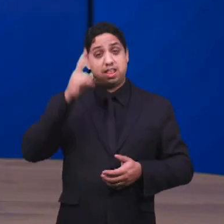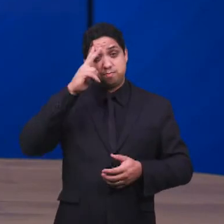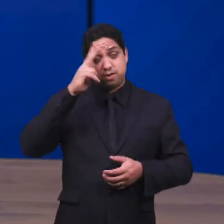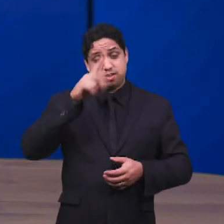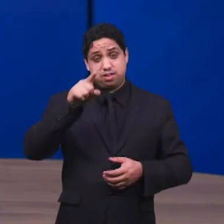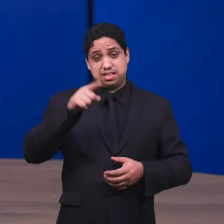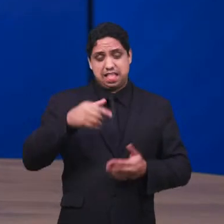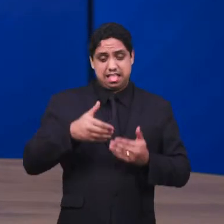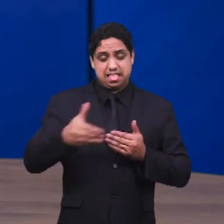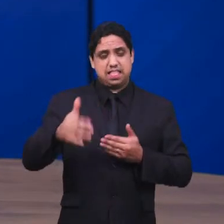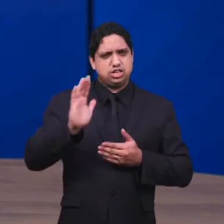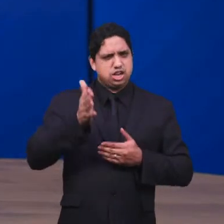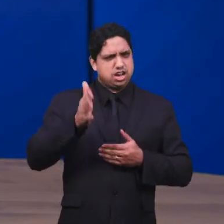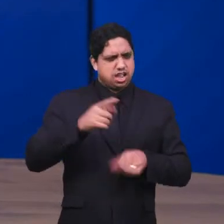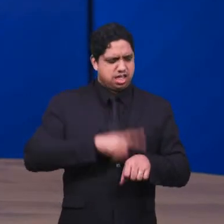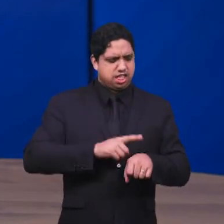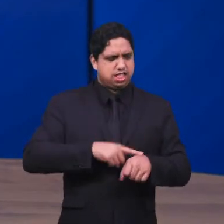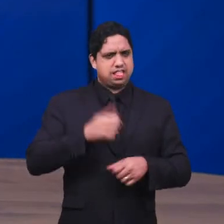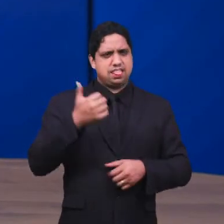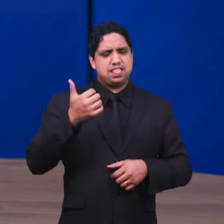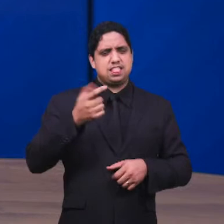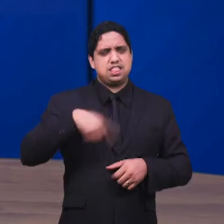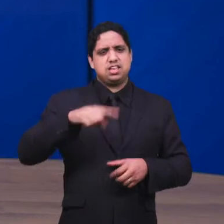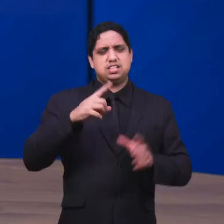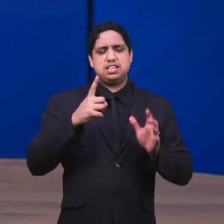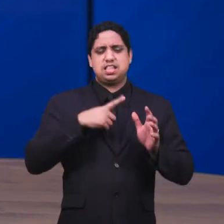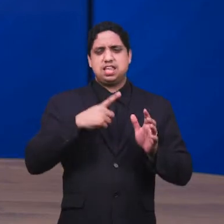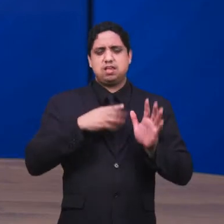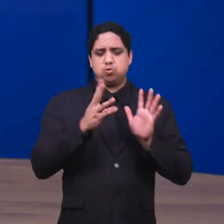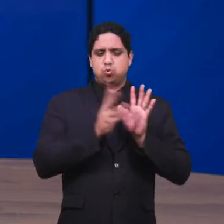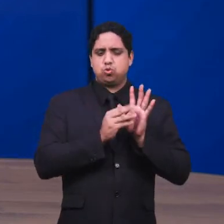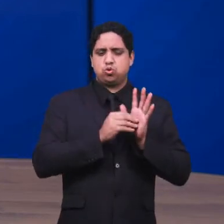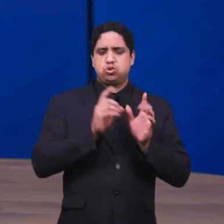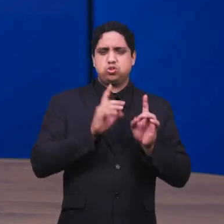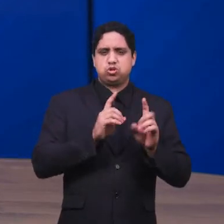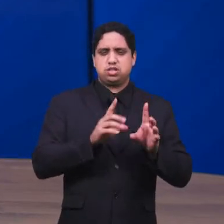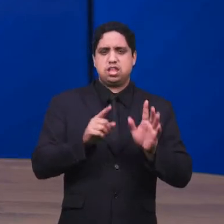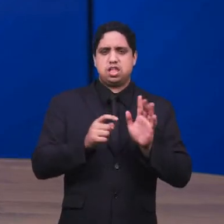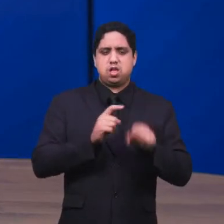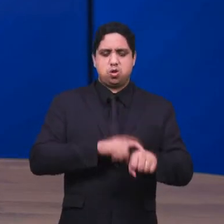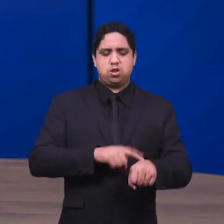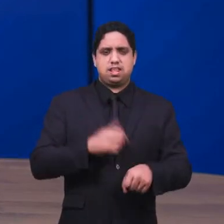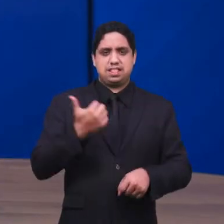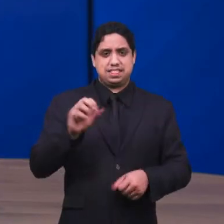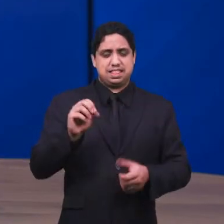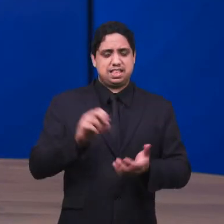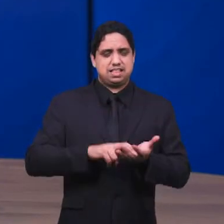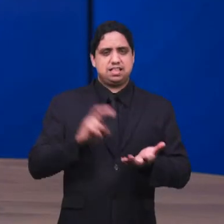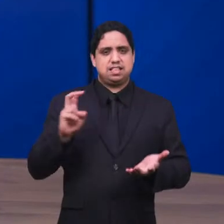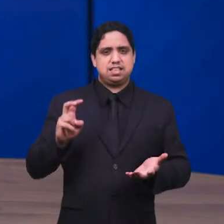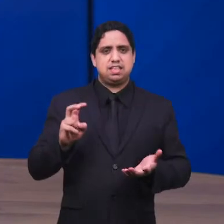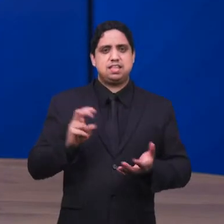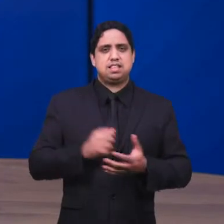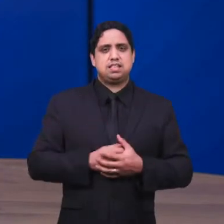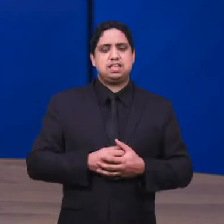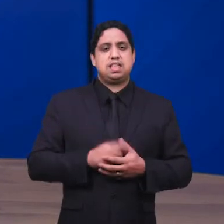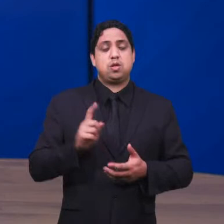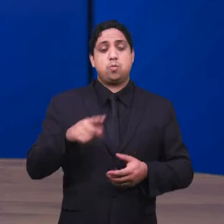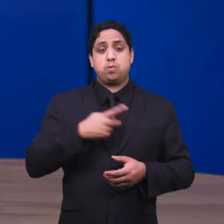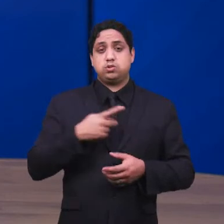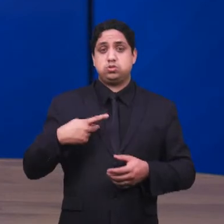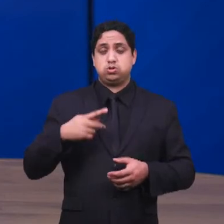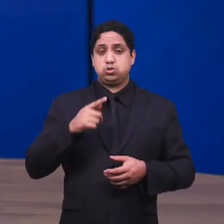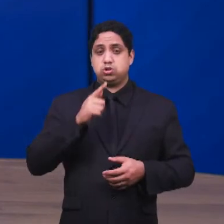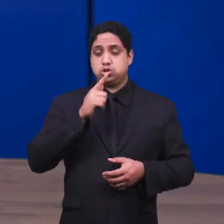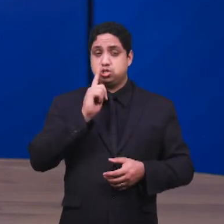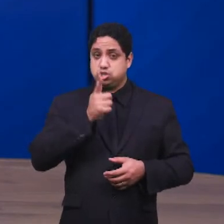e queremos lembrar a você que daqui a pouco nós teremos o conteúdo doutrinário da Escola Bíblica Dominical às 10 horas da manhã, que será transmitido